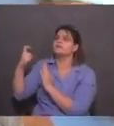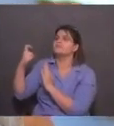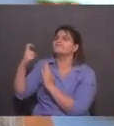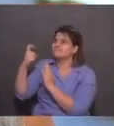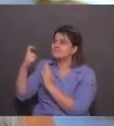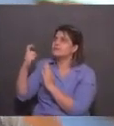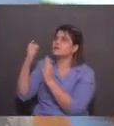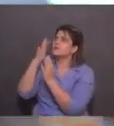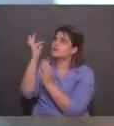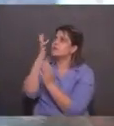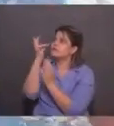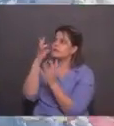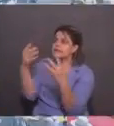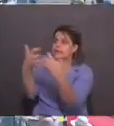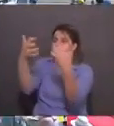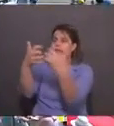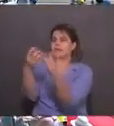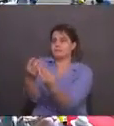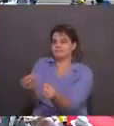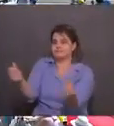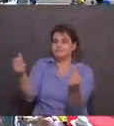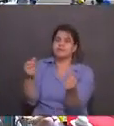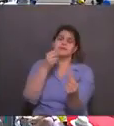solução dos conflitos armados no mundo.